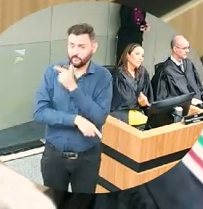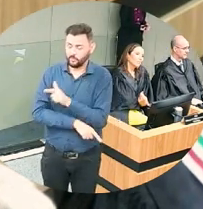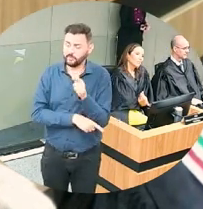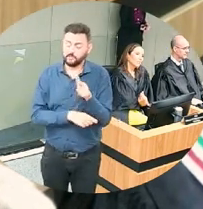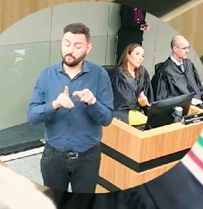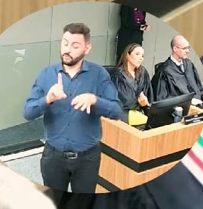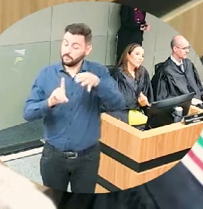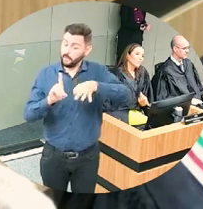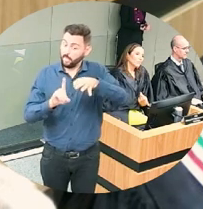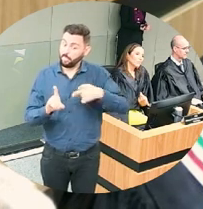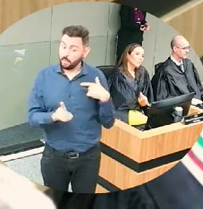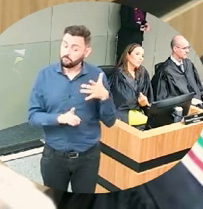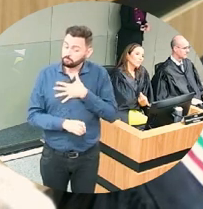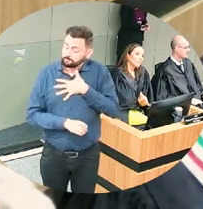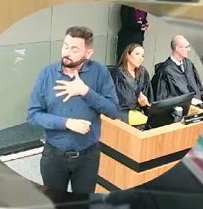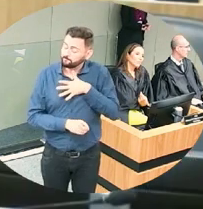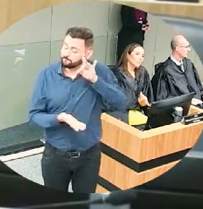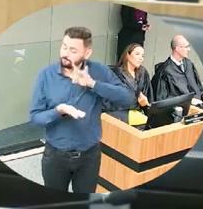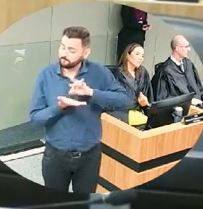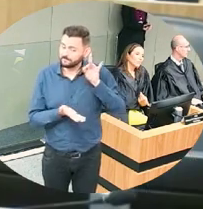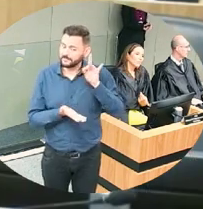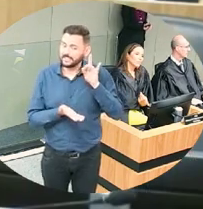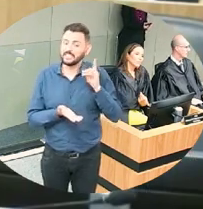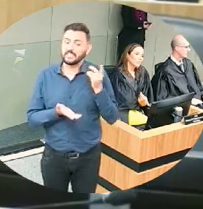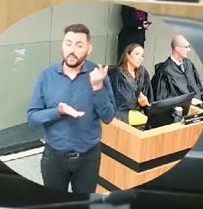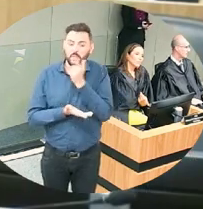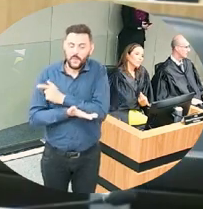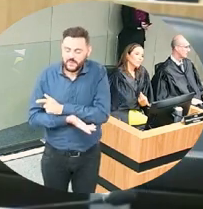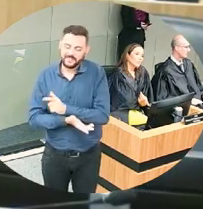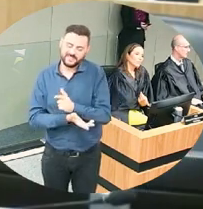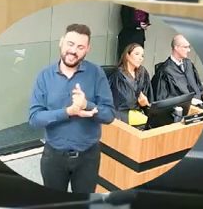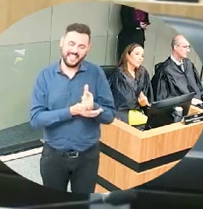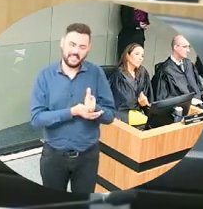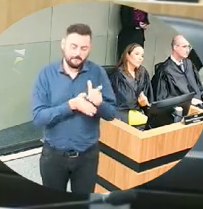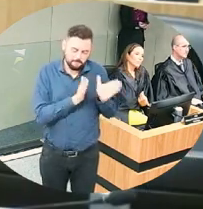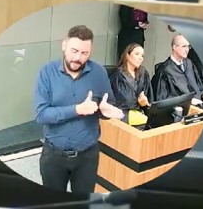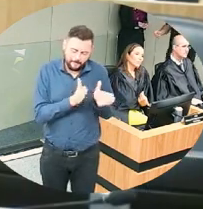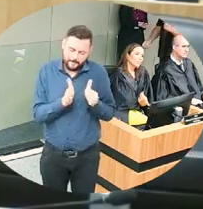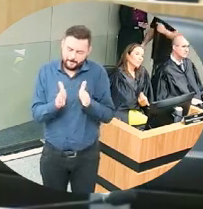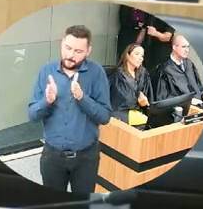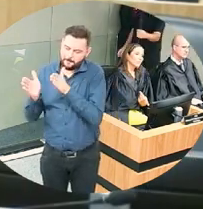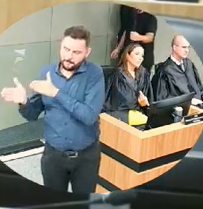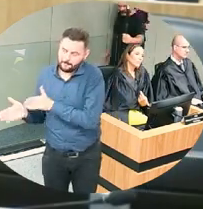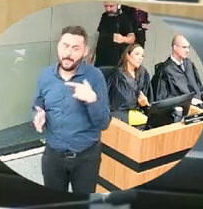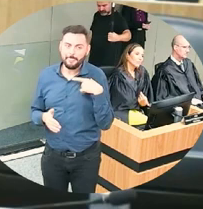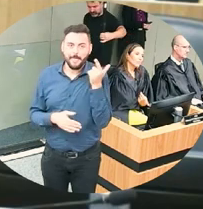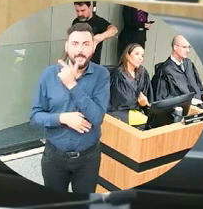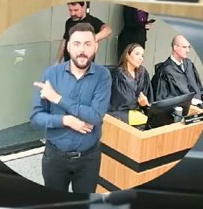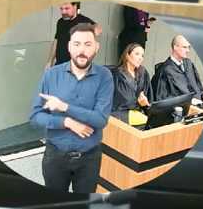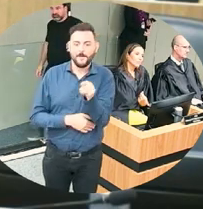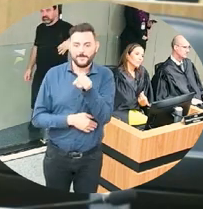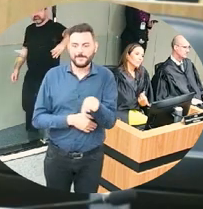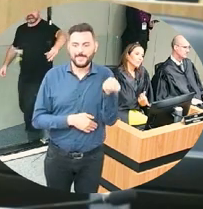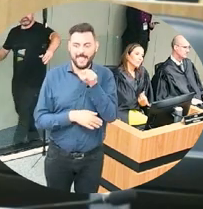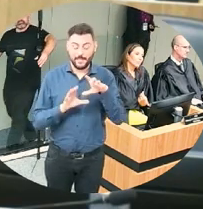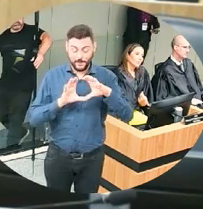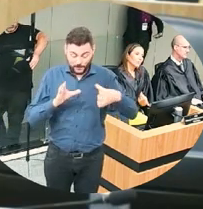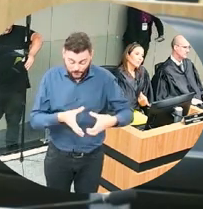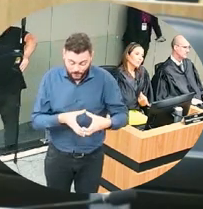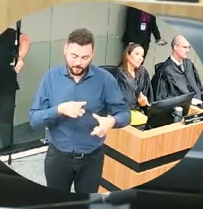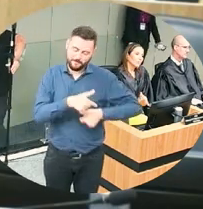o desembargador e com ele o senso de disciplina tenacidade e espírito de